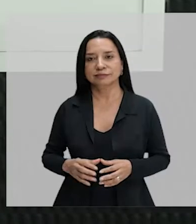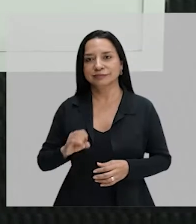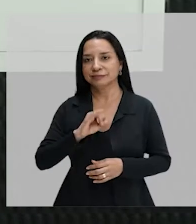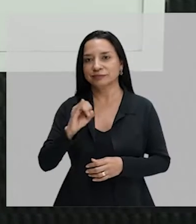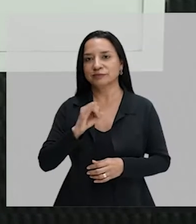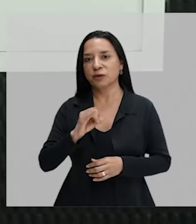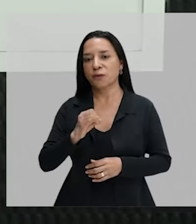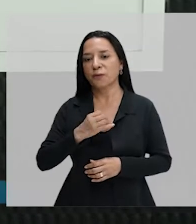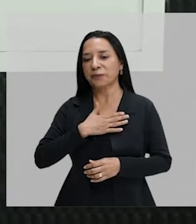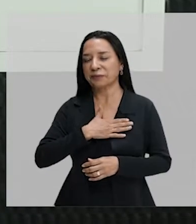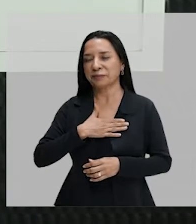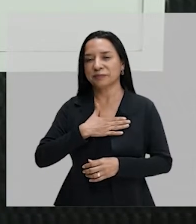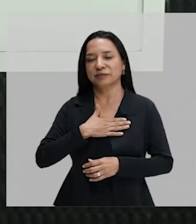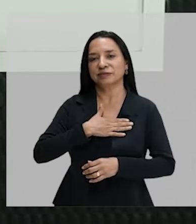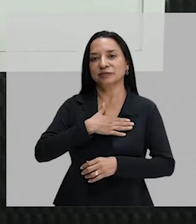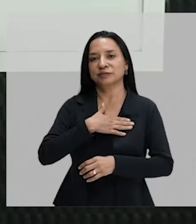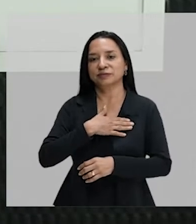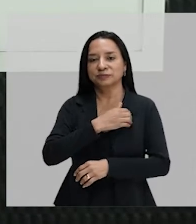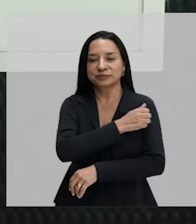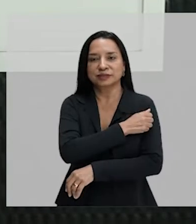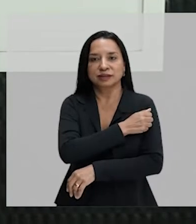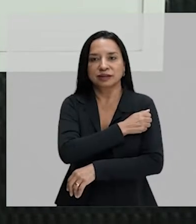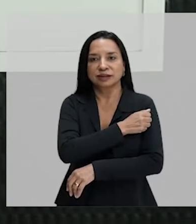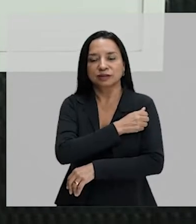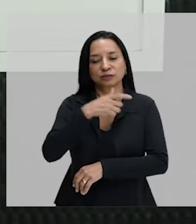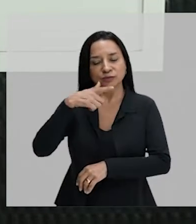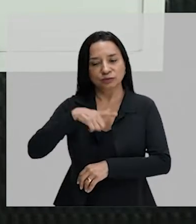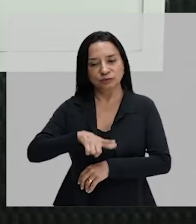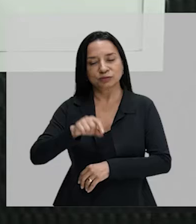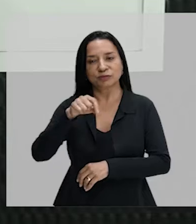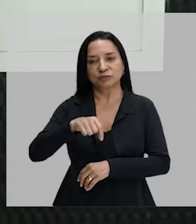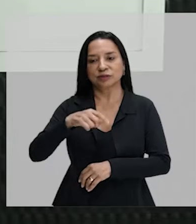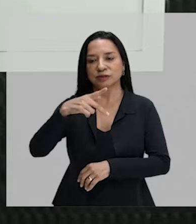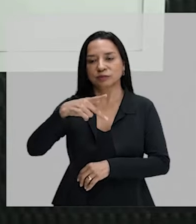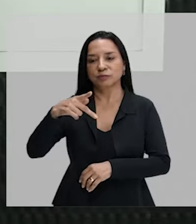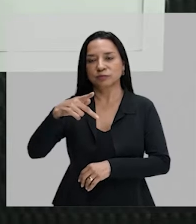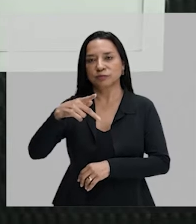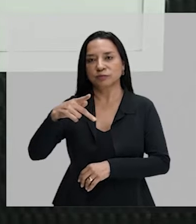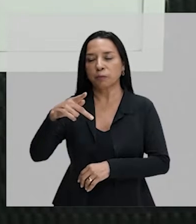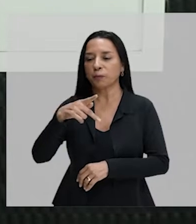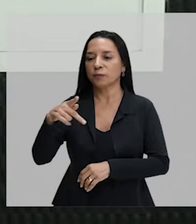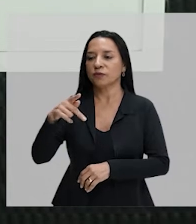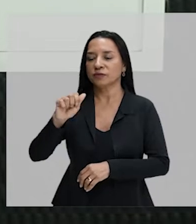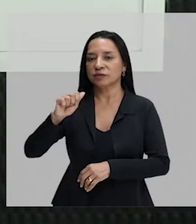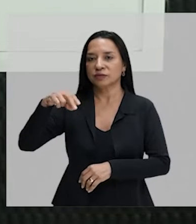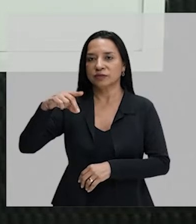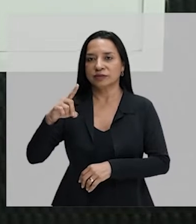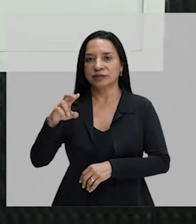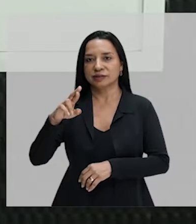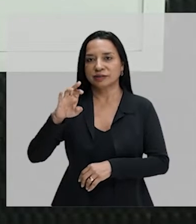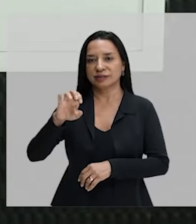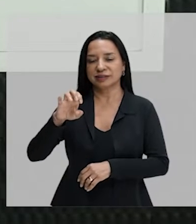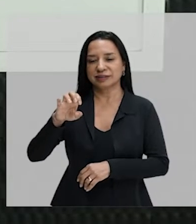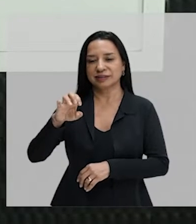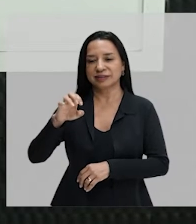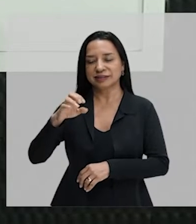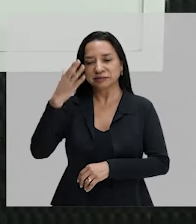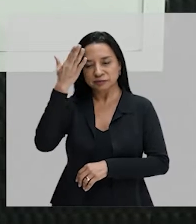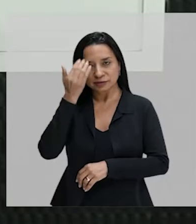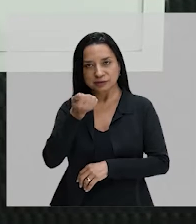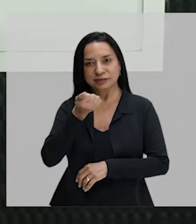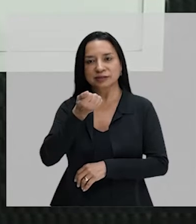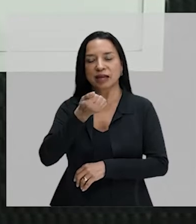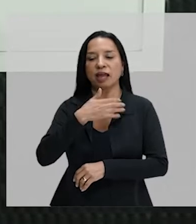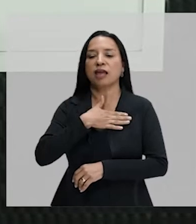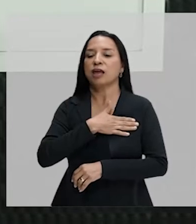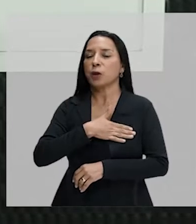Fala, meus queridos alunos, mais uma vez aqui com vocês, professor André Luiz, insistindo com essa disciplina filosofia, né? Eu sei que vocês gostam, né? Estou aqui